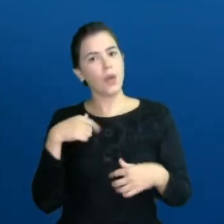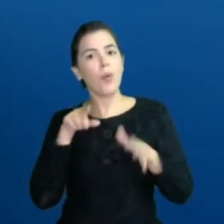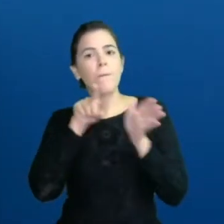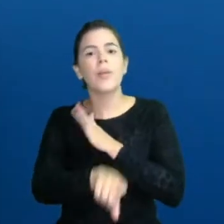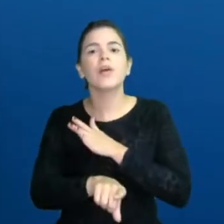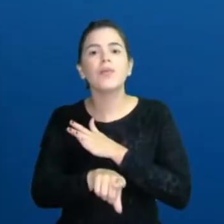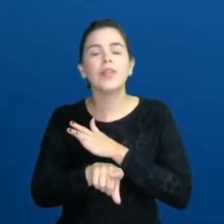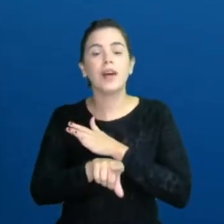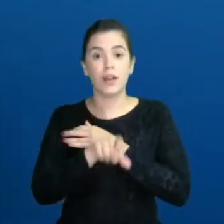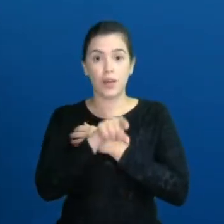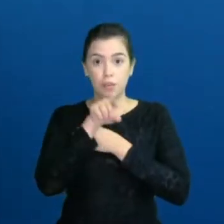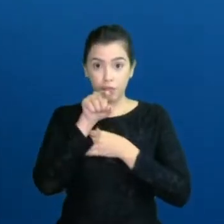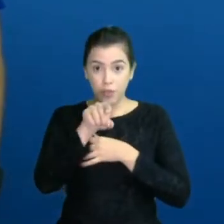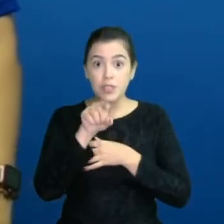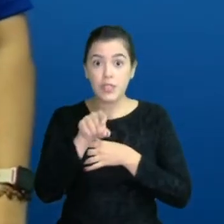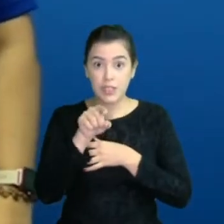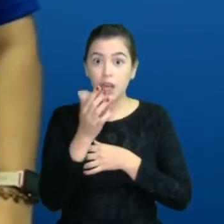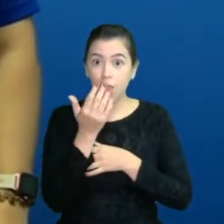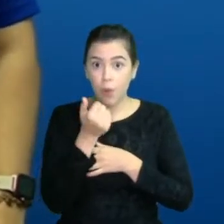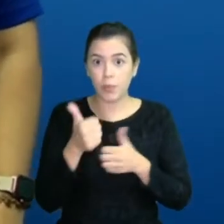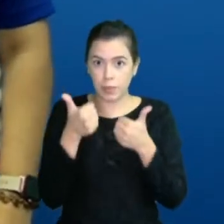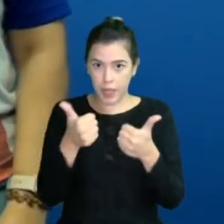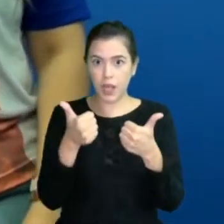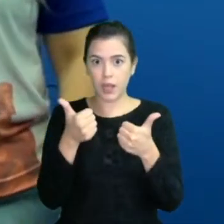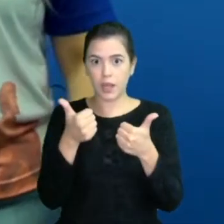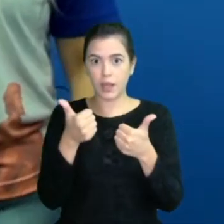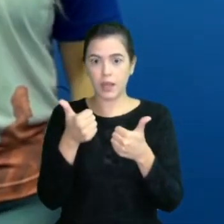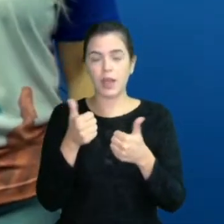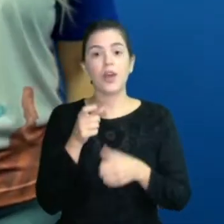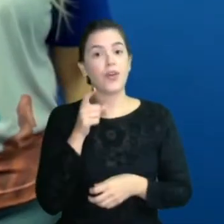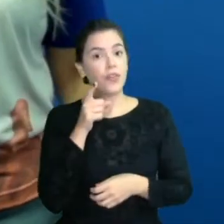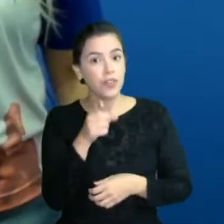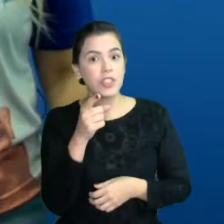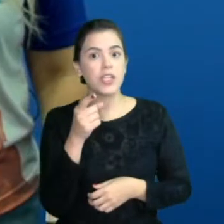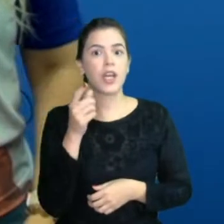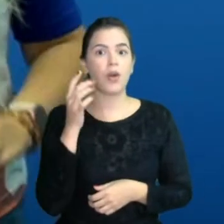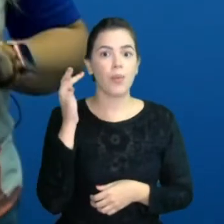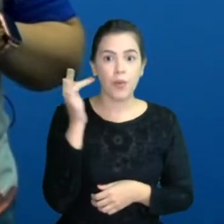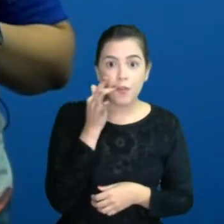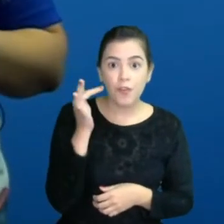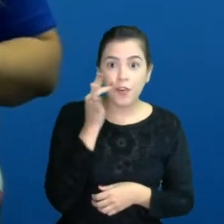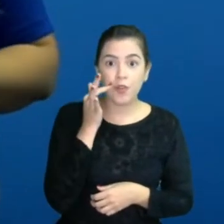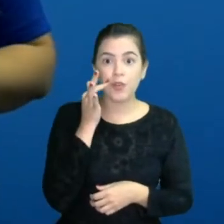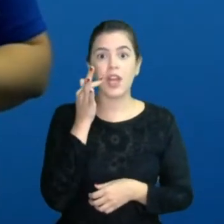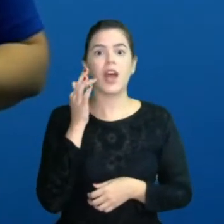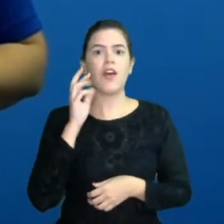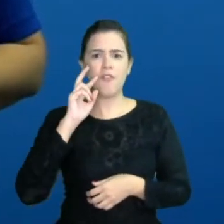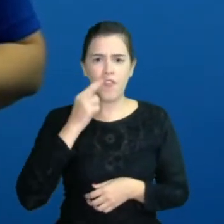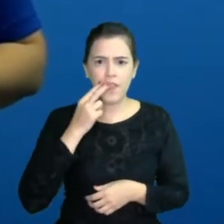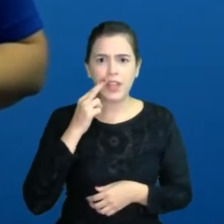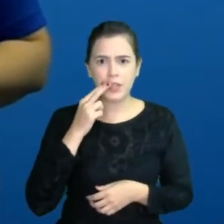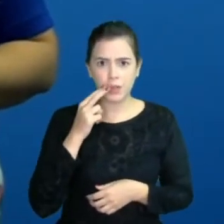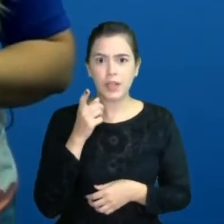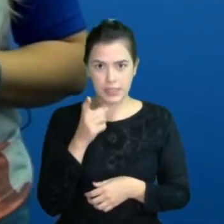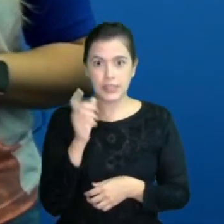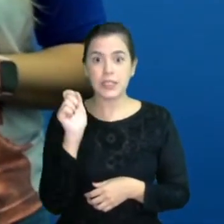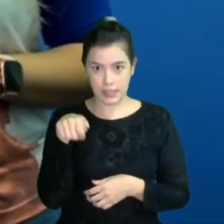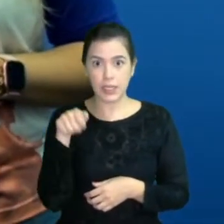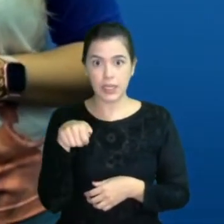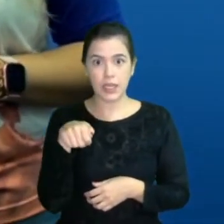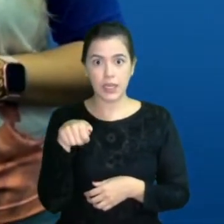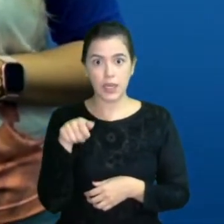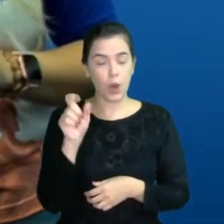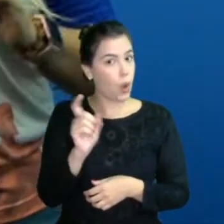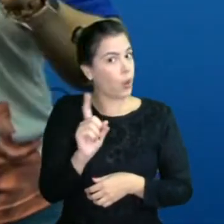vocês. Vocês se alimentam bem? Vocês comem frutas? Comem verduras?